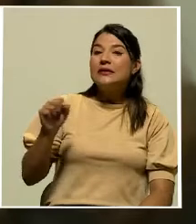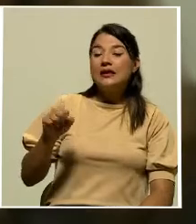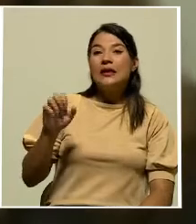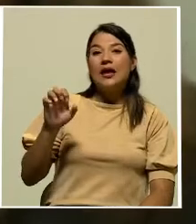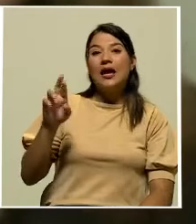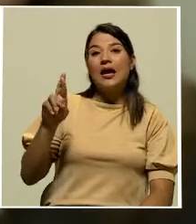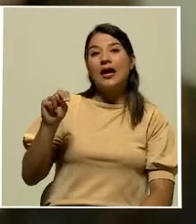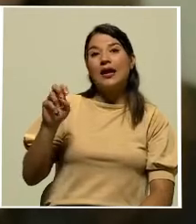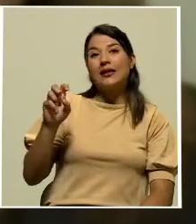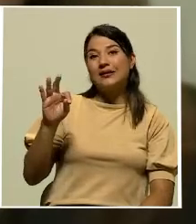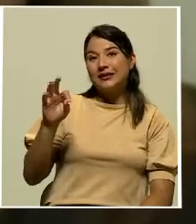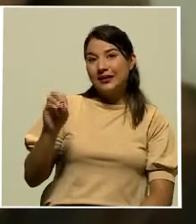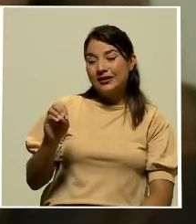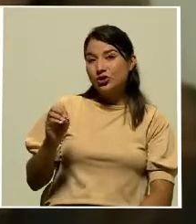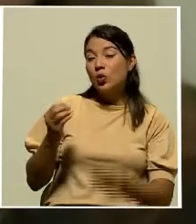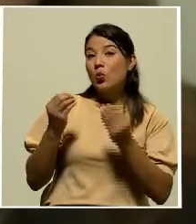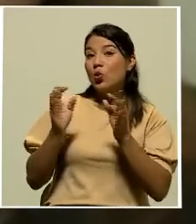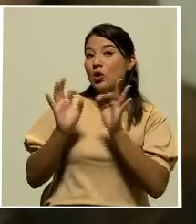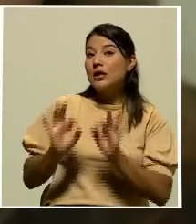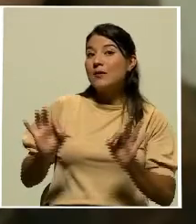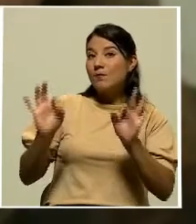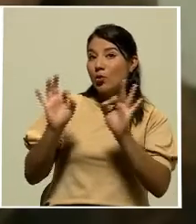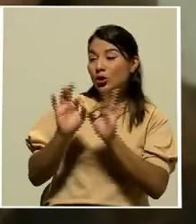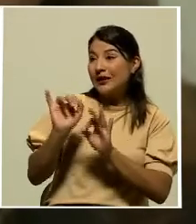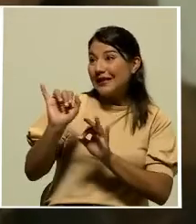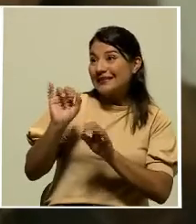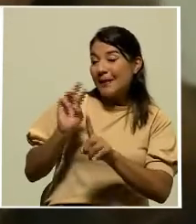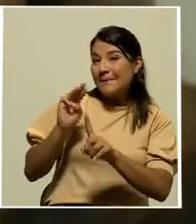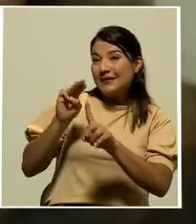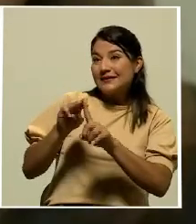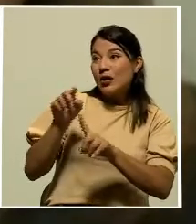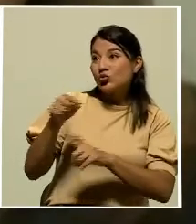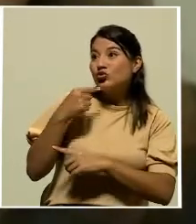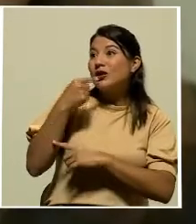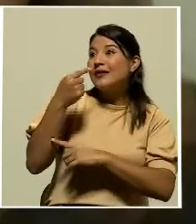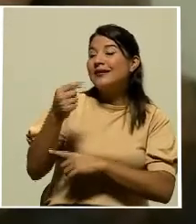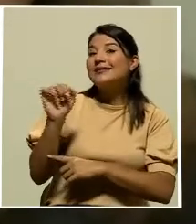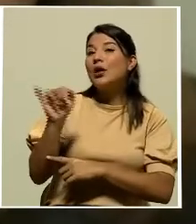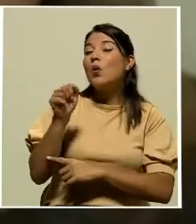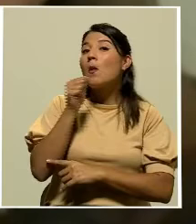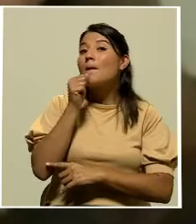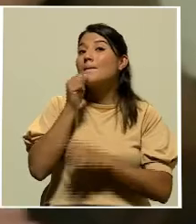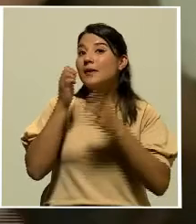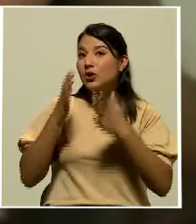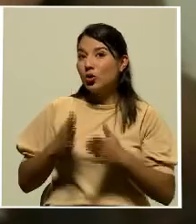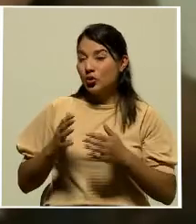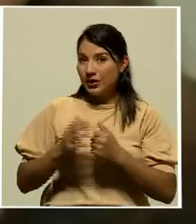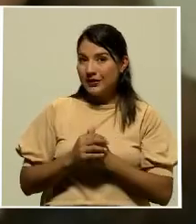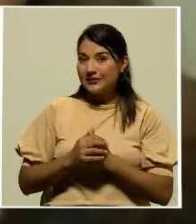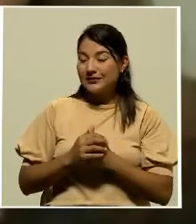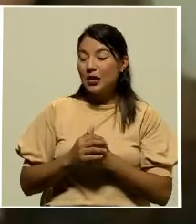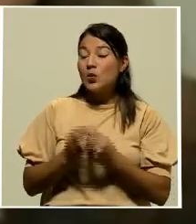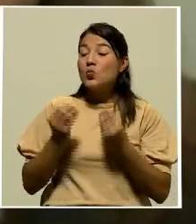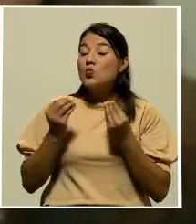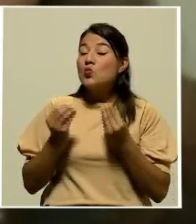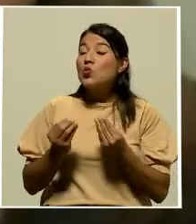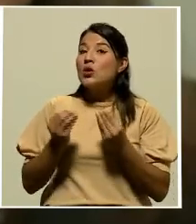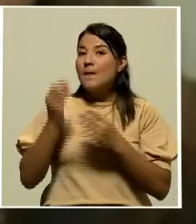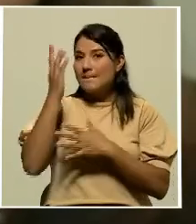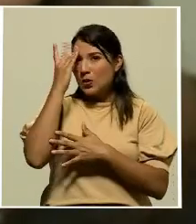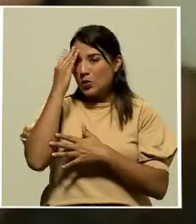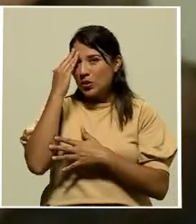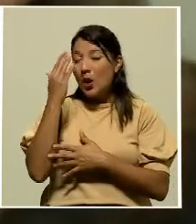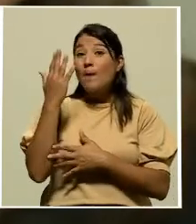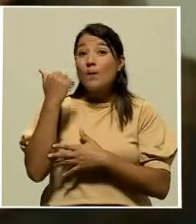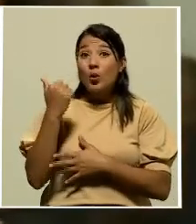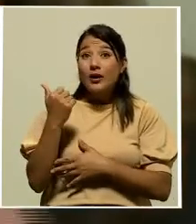que importante essa mensagem de que você está passando como comunicador. É crítico, porque há uma perda em